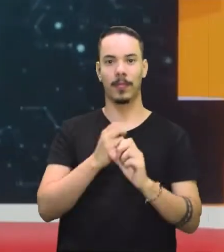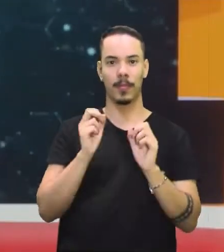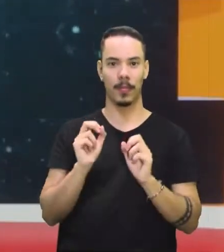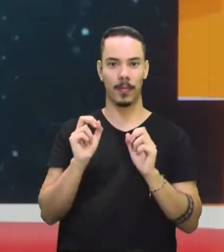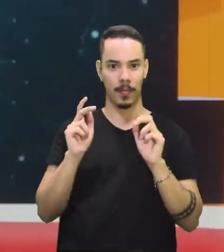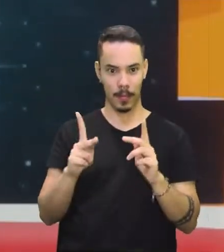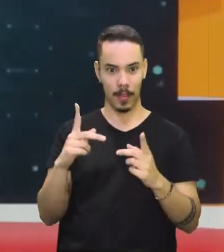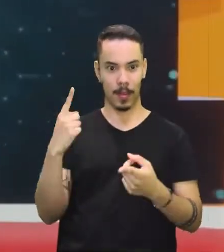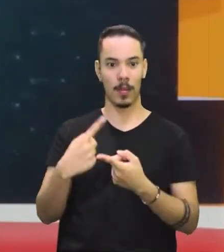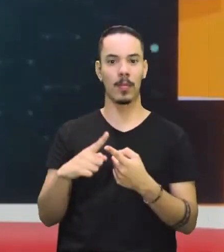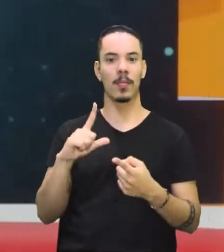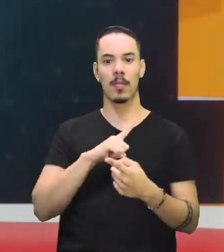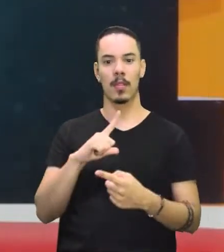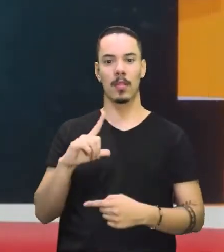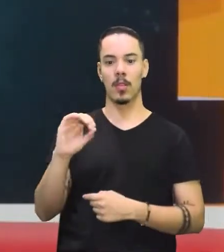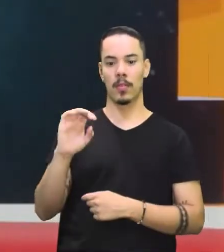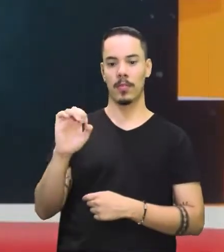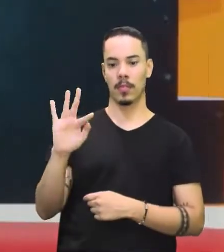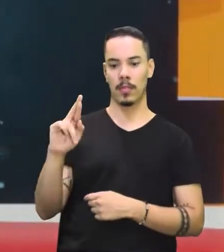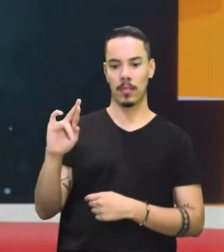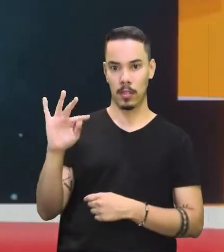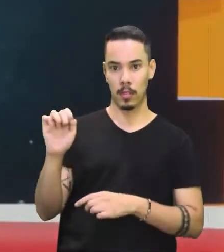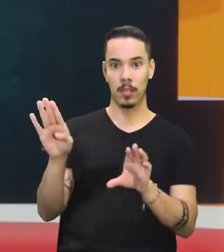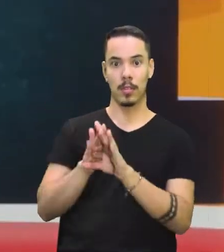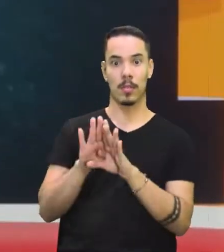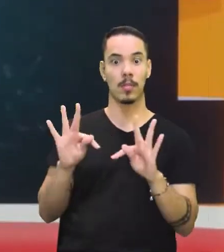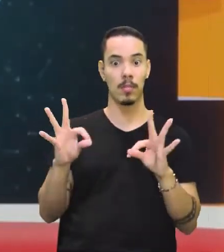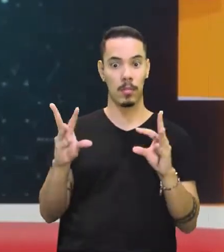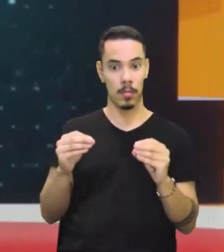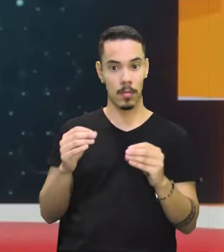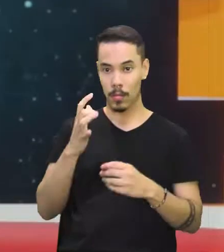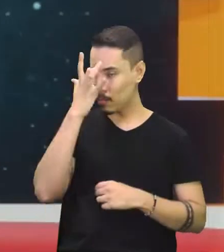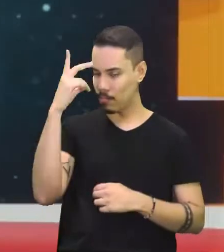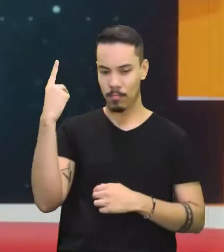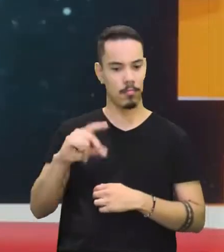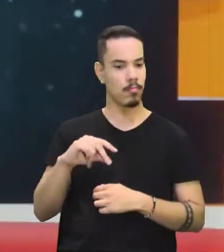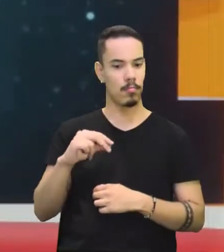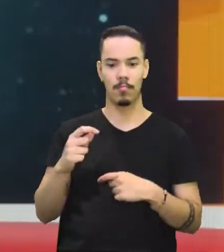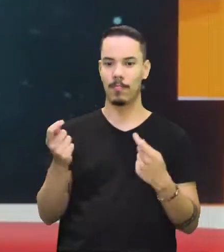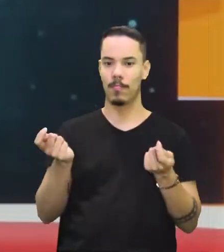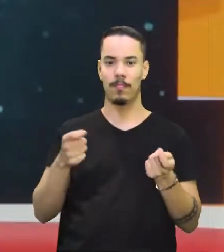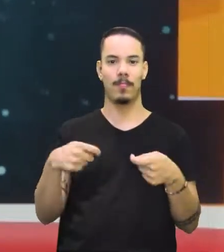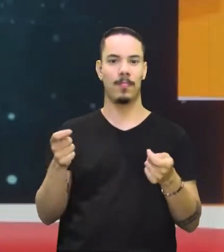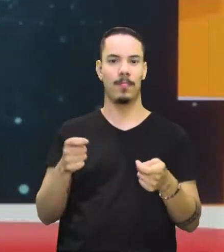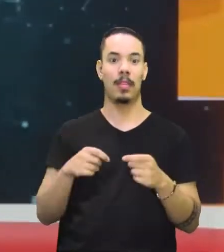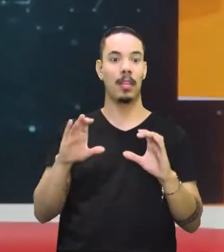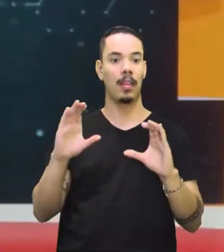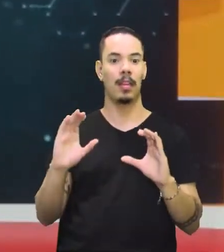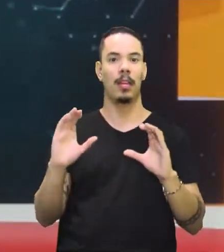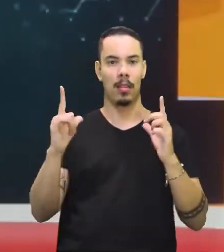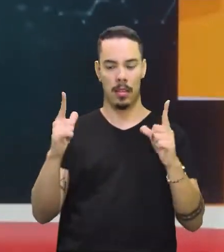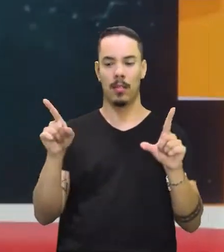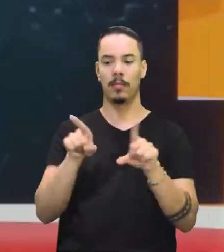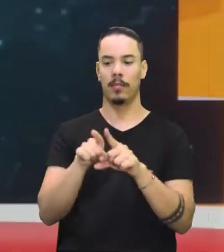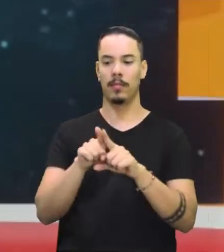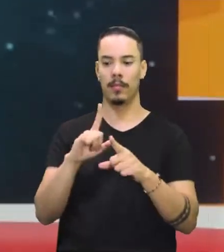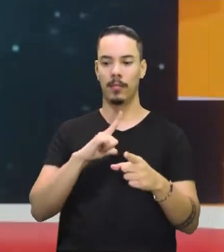trabalhar com coeficientes, né? Isso. Achou mais fácil? Manda brasa nele. Manda ver. Claro, tem um